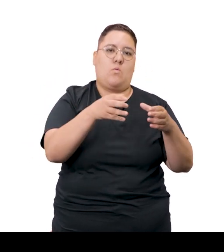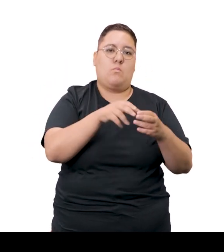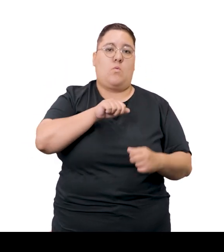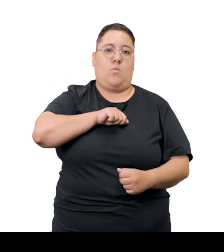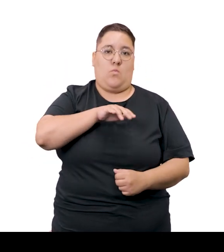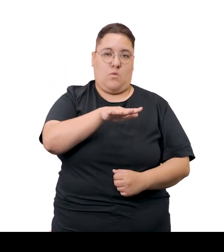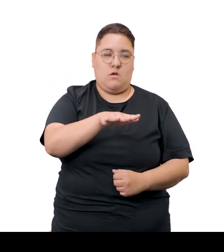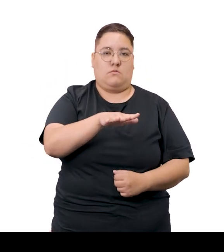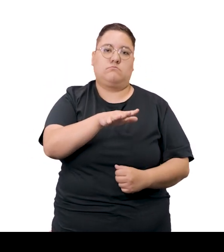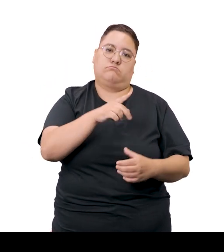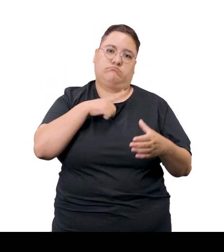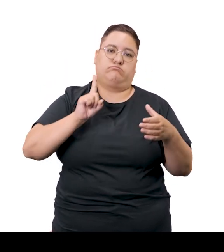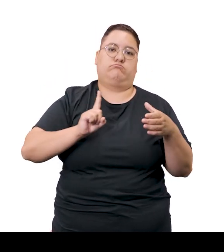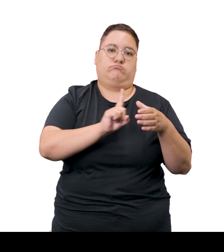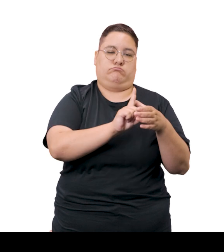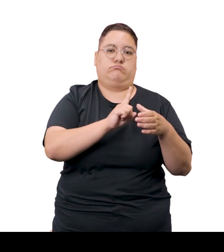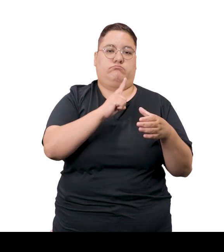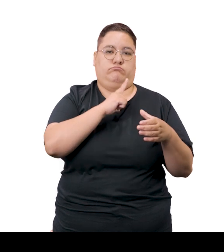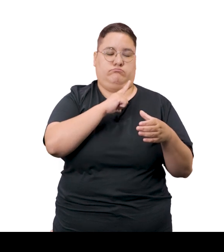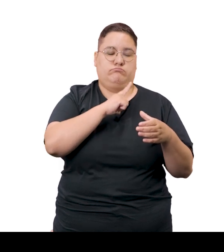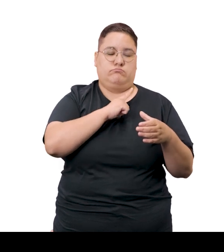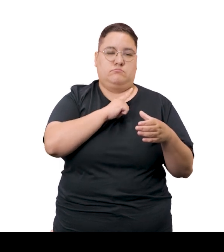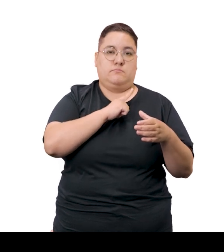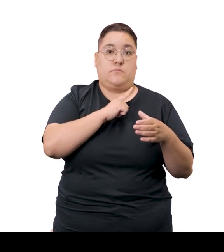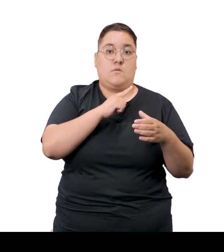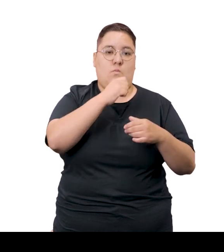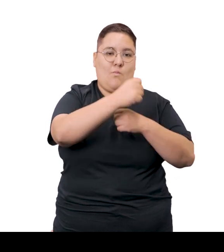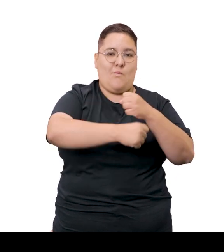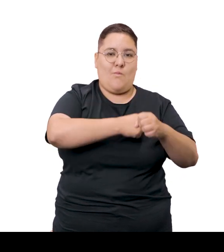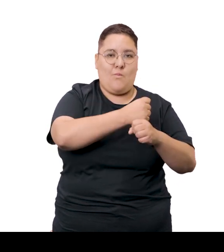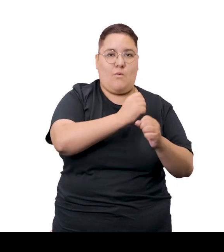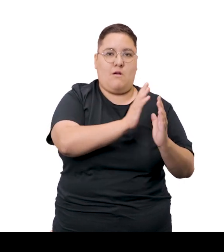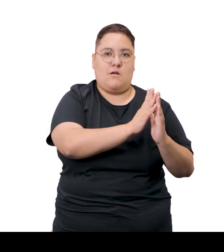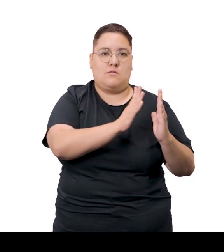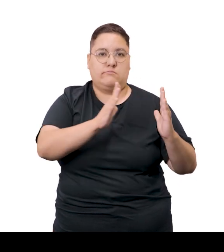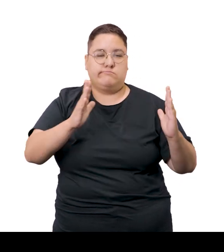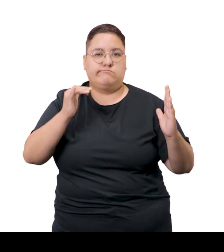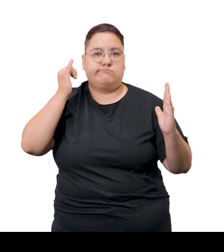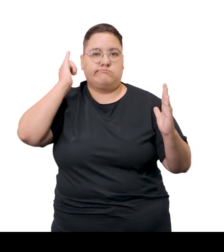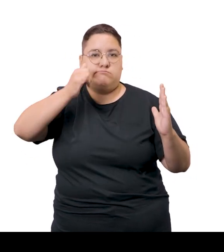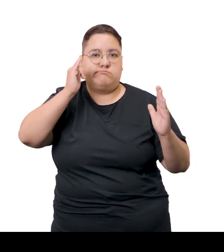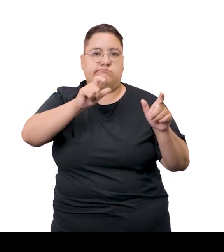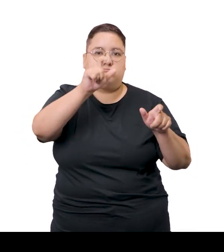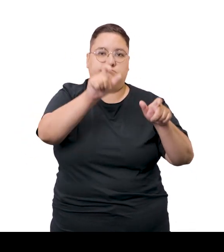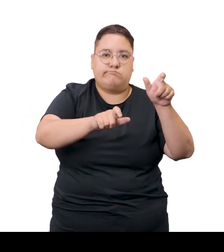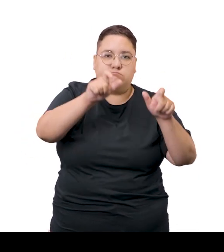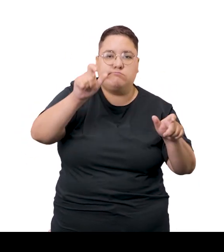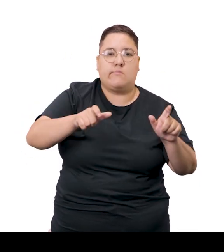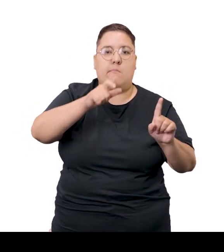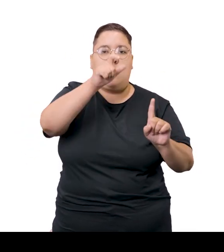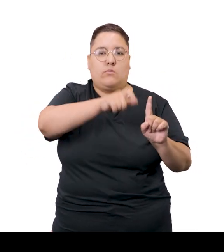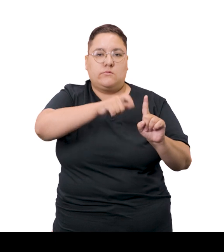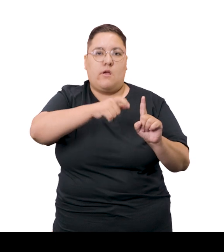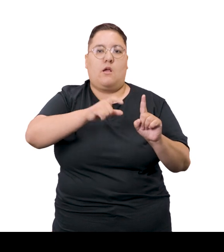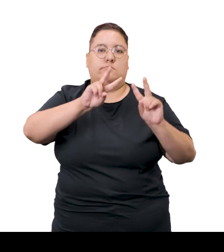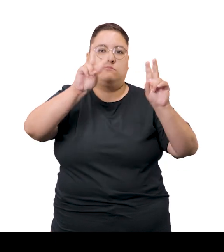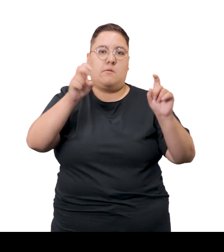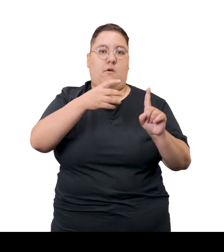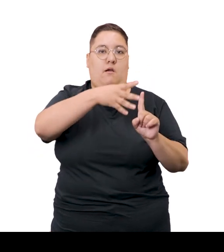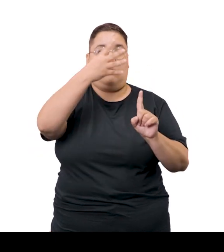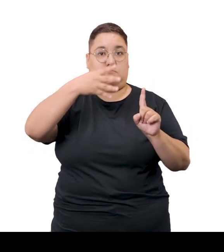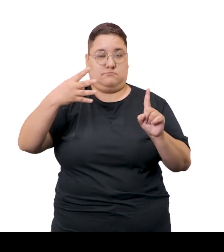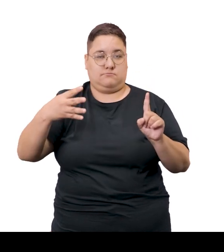parte. Assim, num ano dedicado às narrativas, personagens e temas LGBTQIA+, no